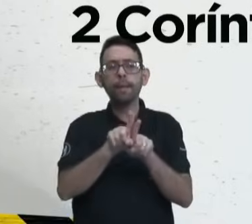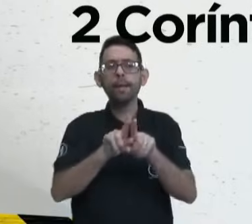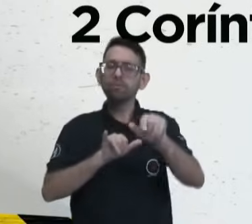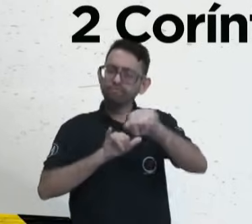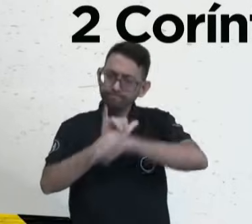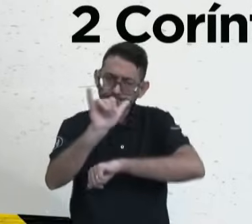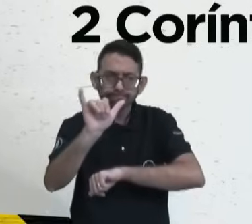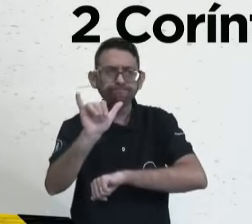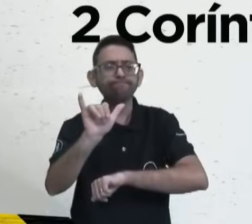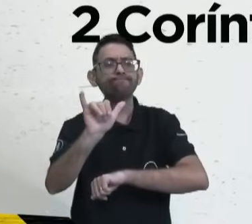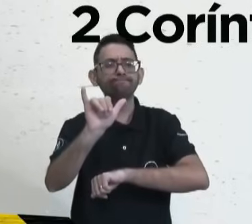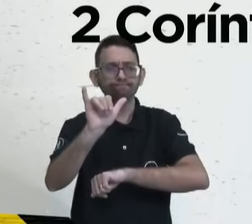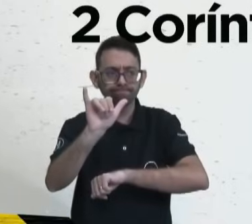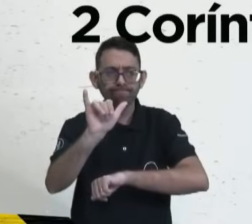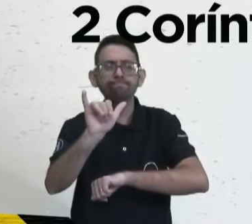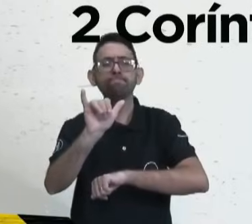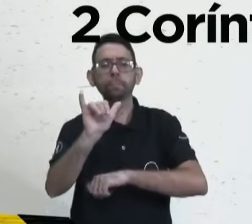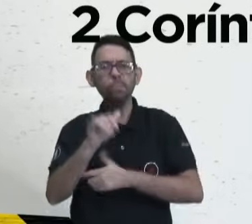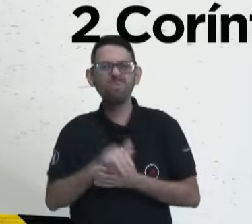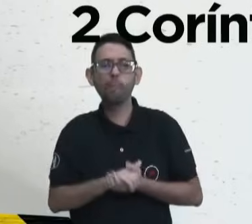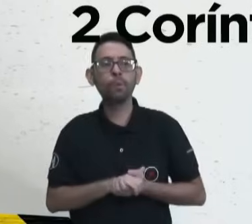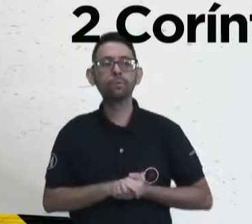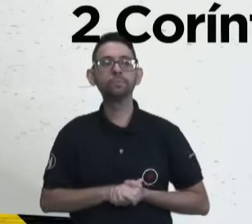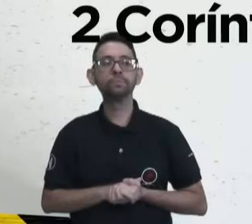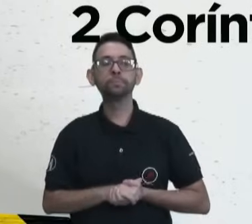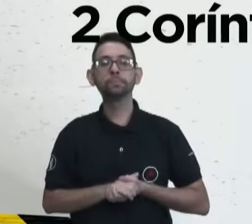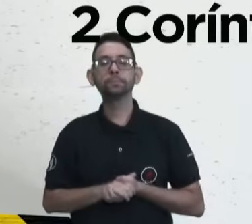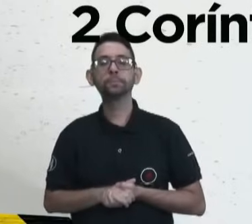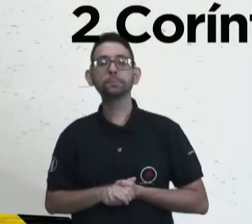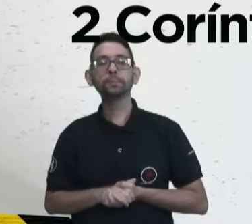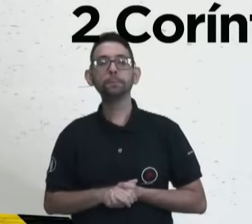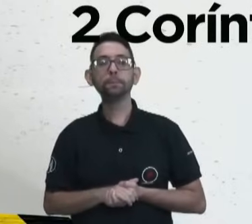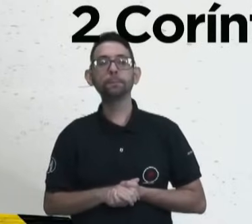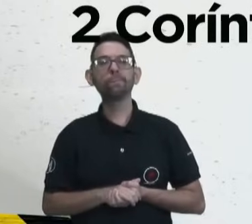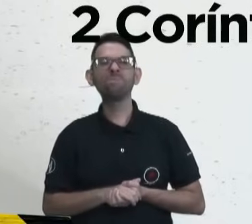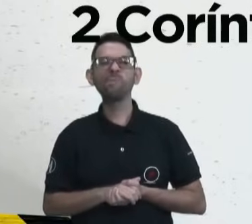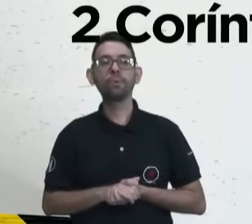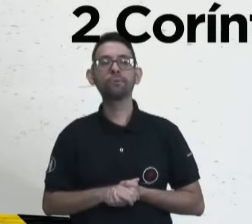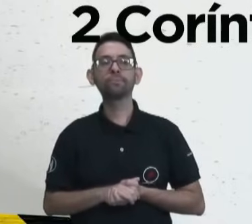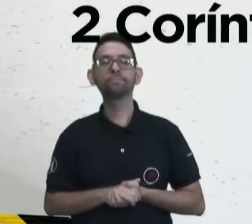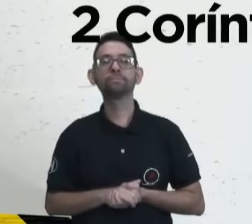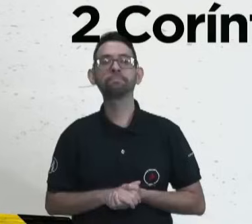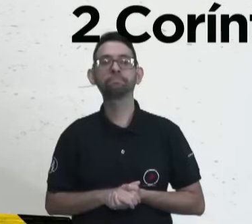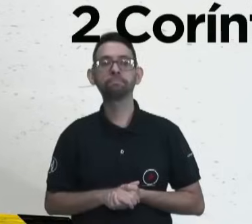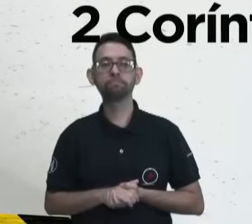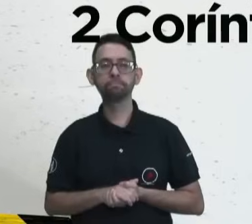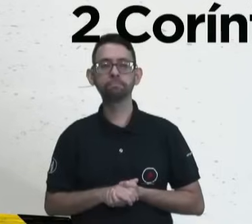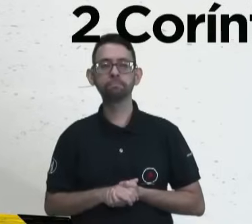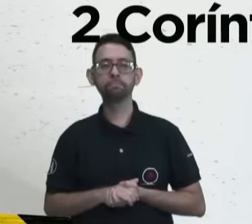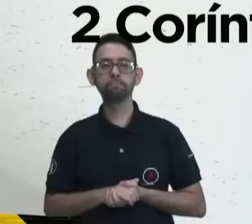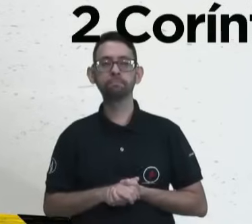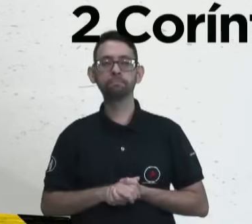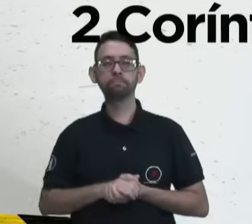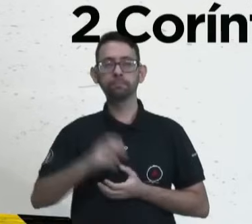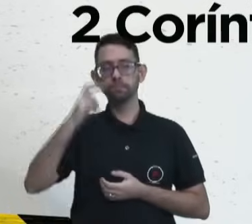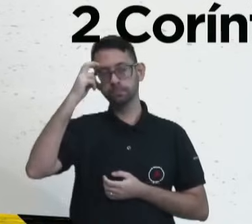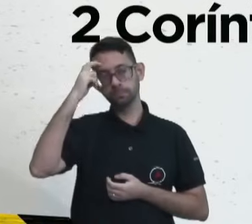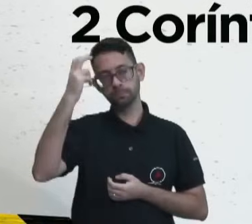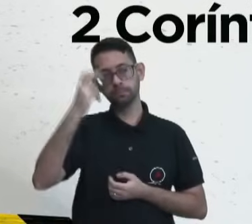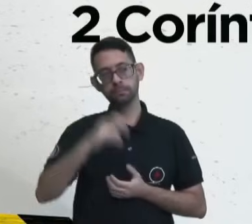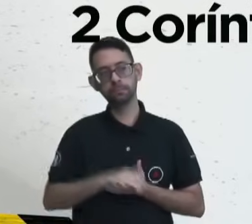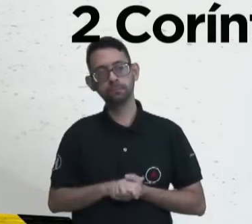corrompidos os vossos sentidos ou a vossa mente Eu prefiro a vossa mente e se apartem da